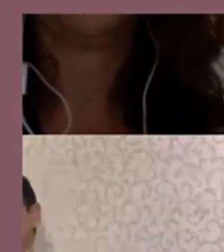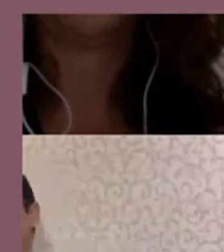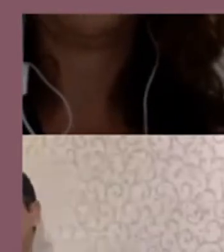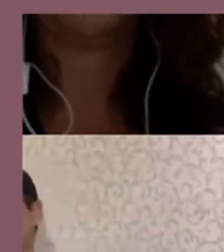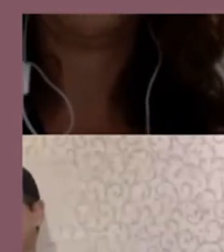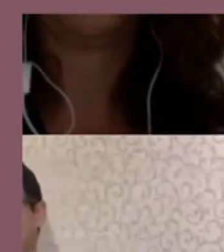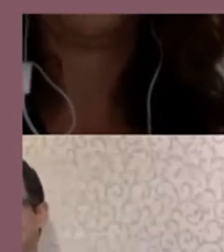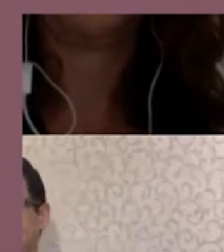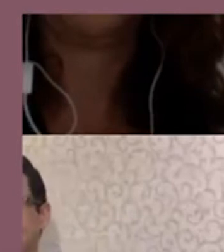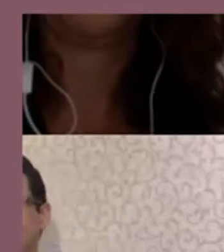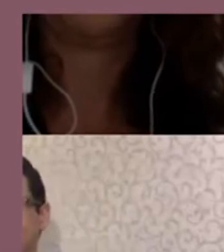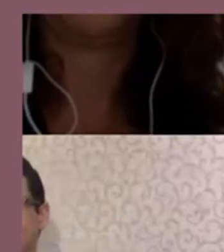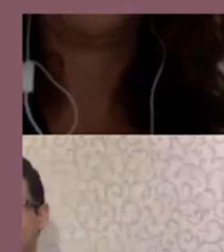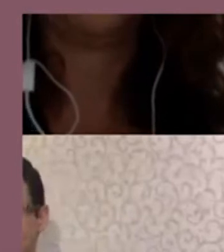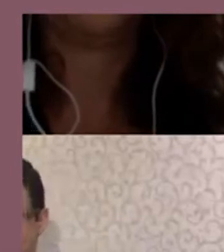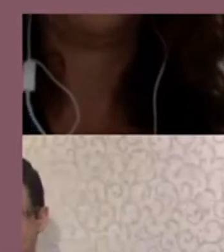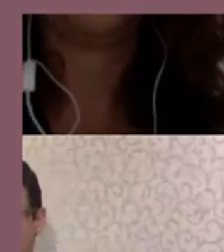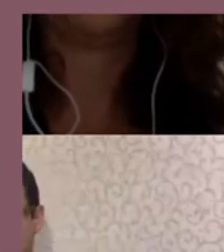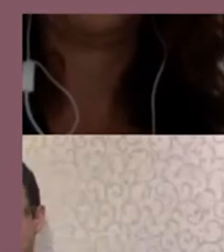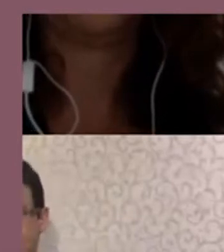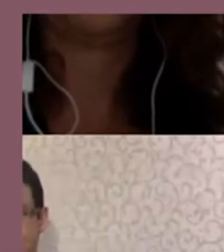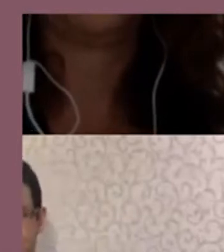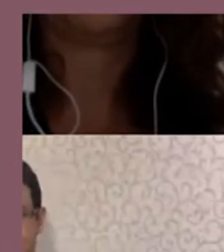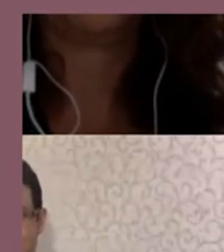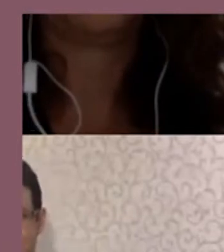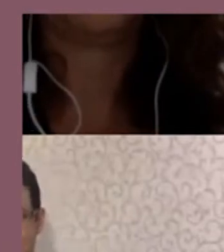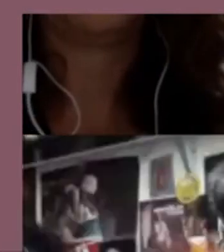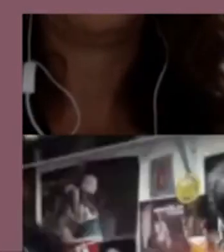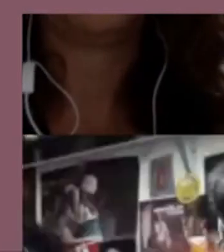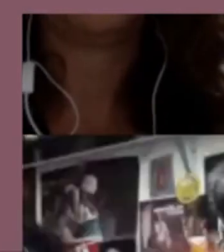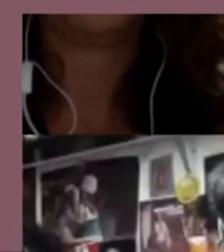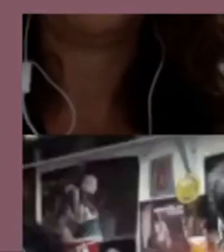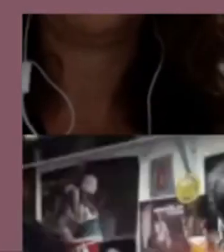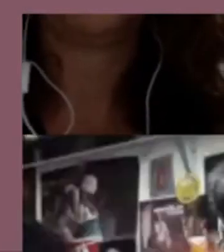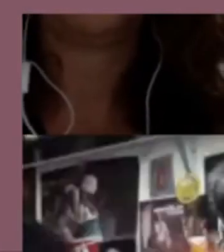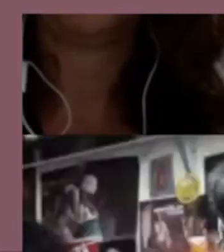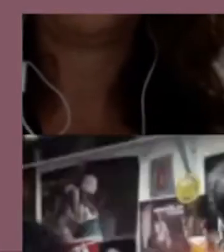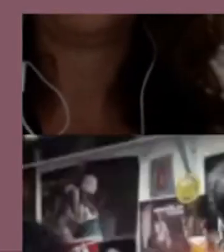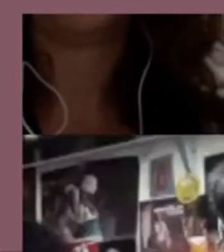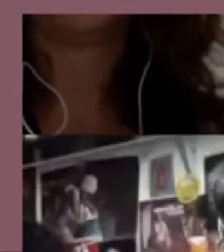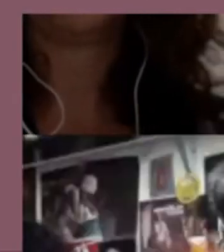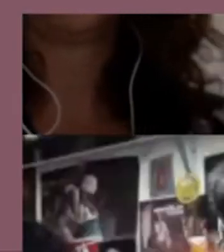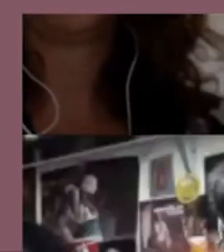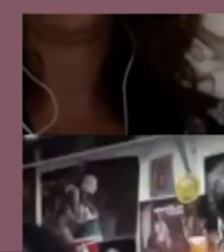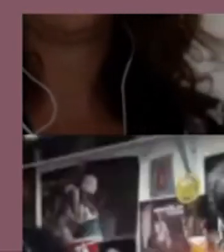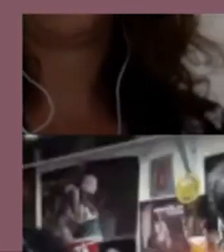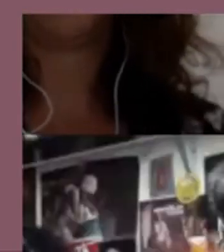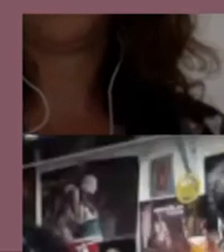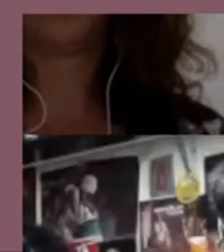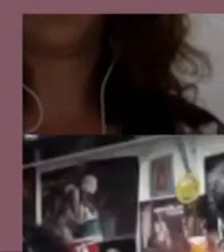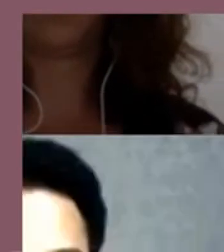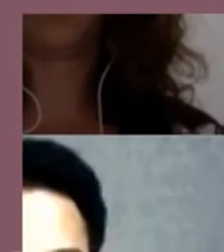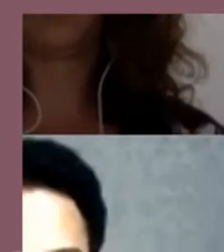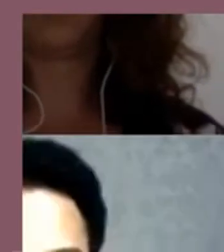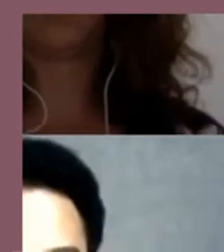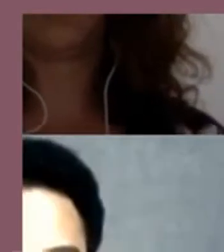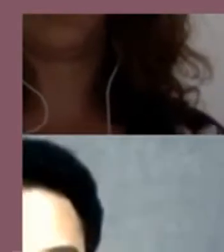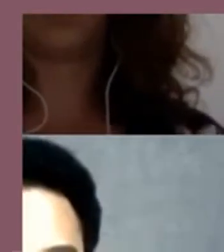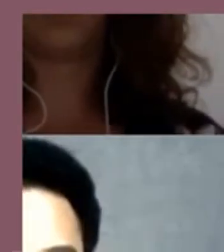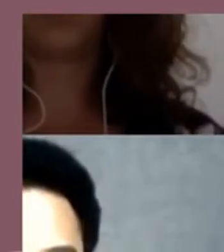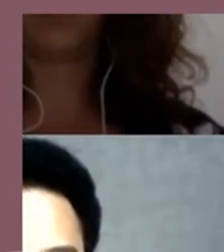E é interessante, eu vou contar, quase concluindo isso, porque ao lado